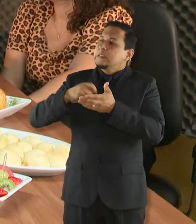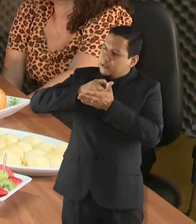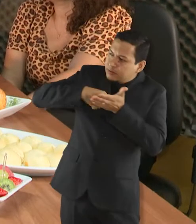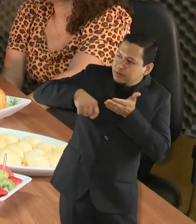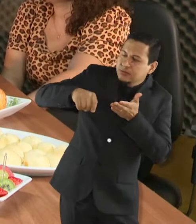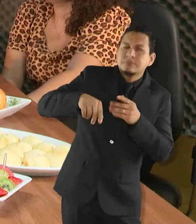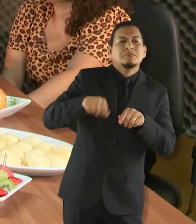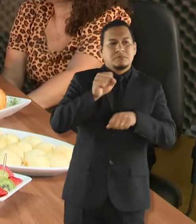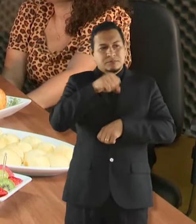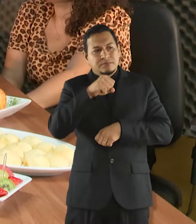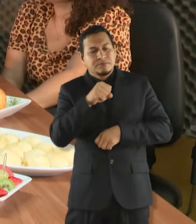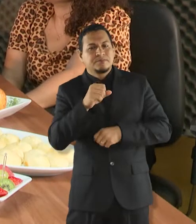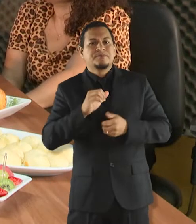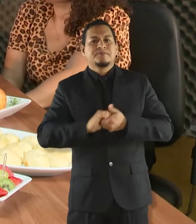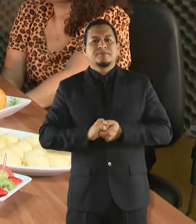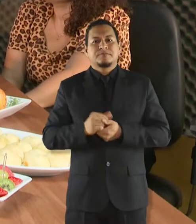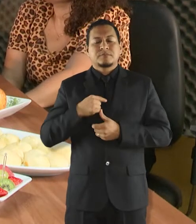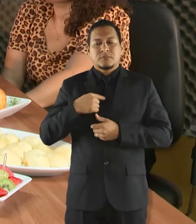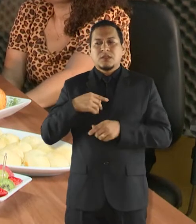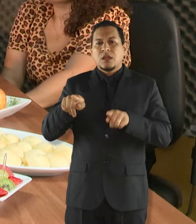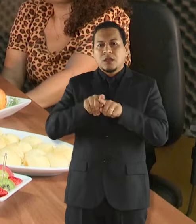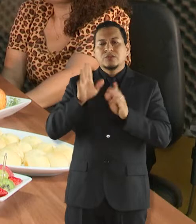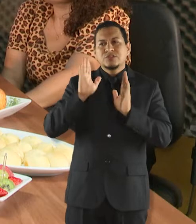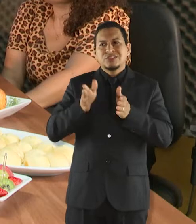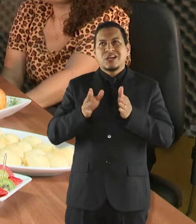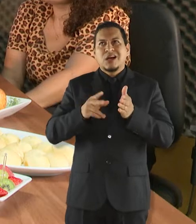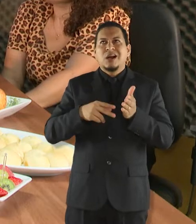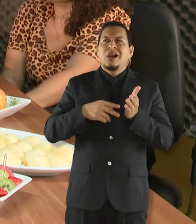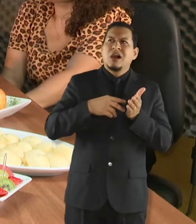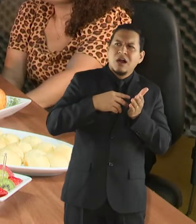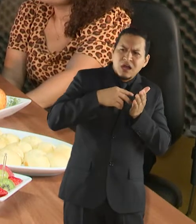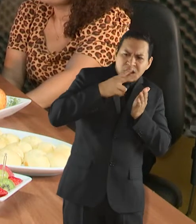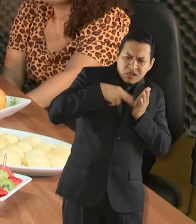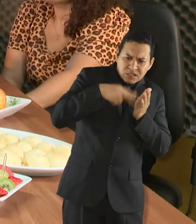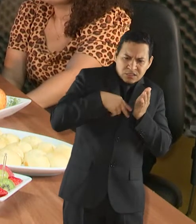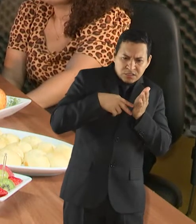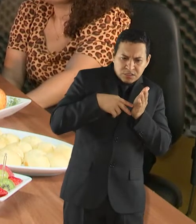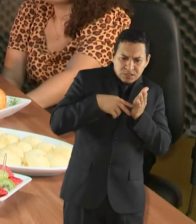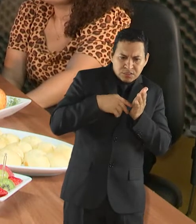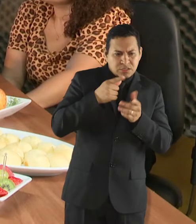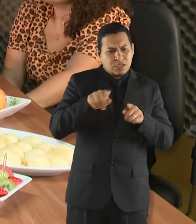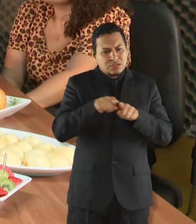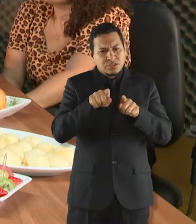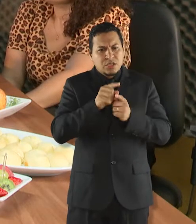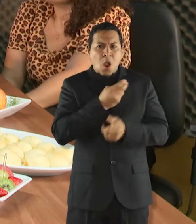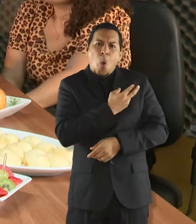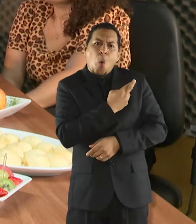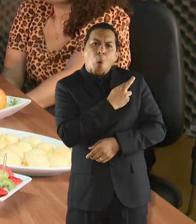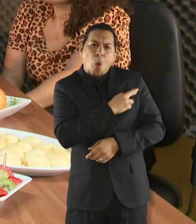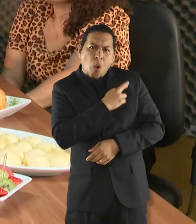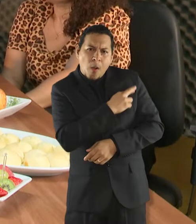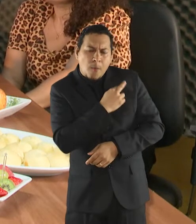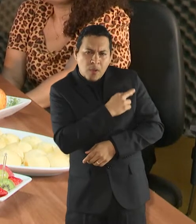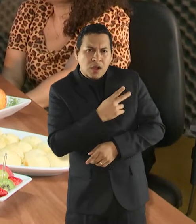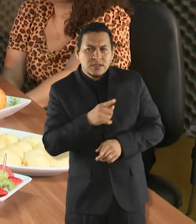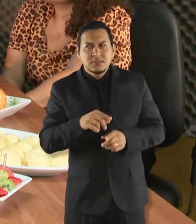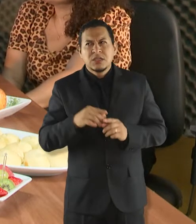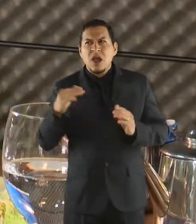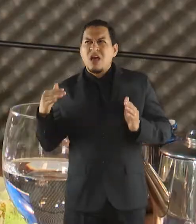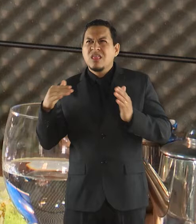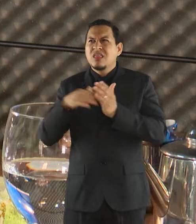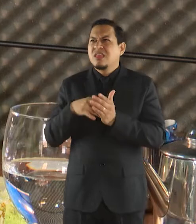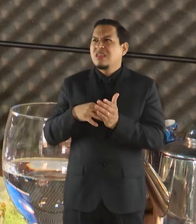que eu adquiri, entendeu? Então, eu já li de romances, Júlia, né? Já li de romances panfletário